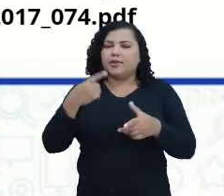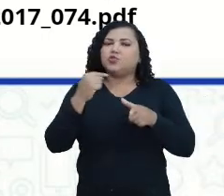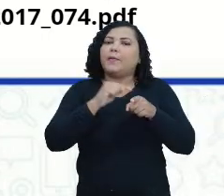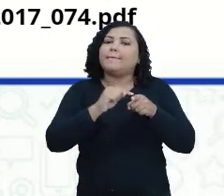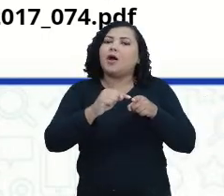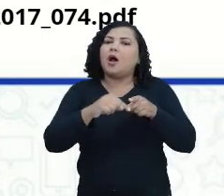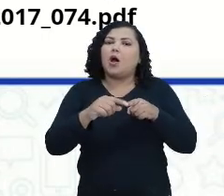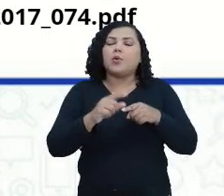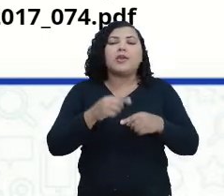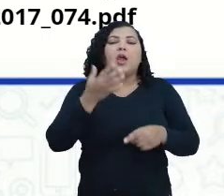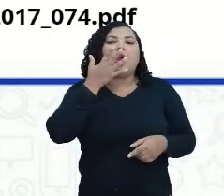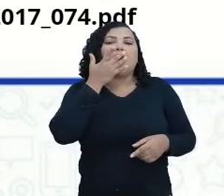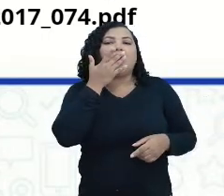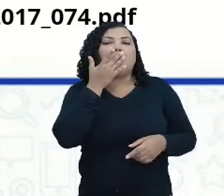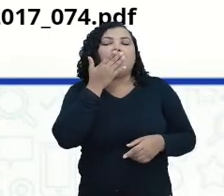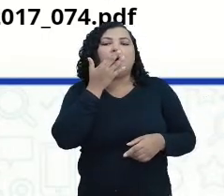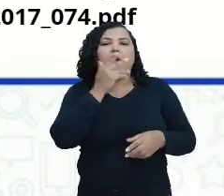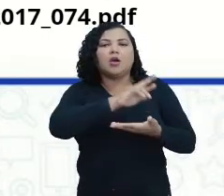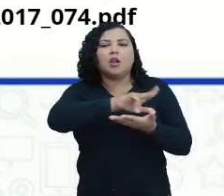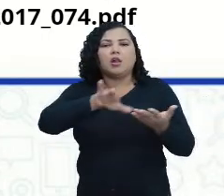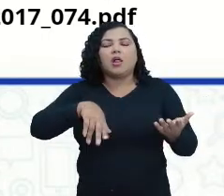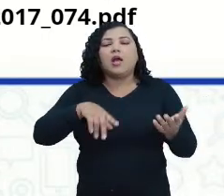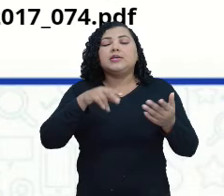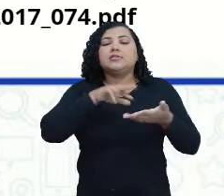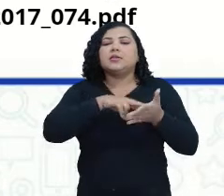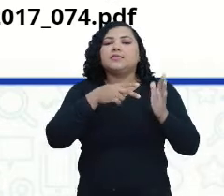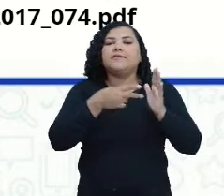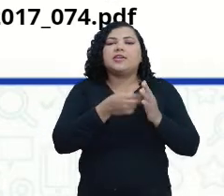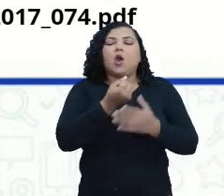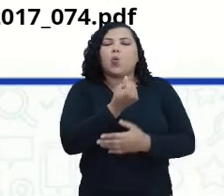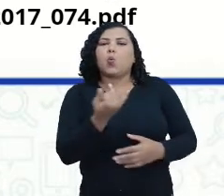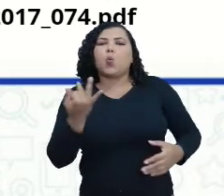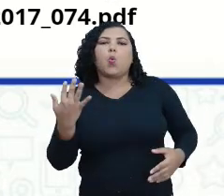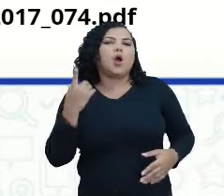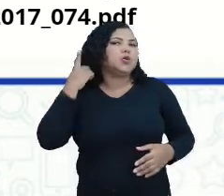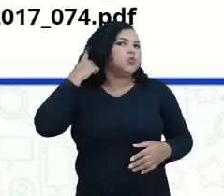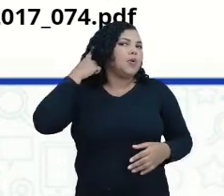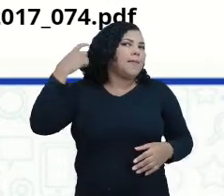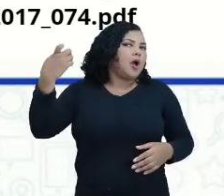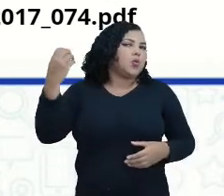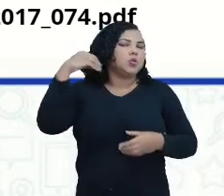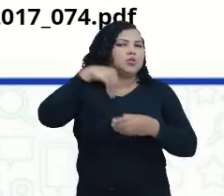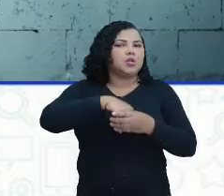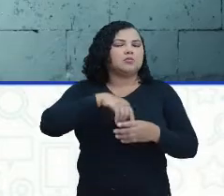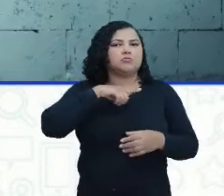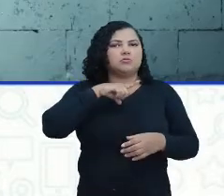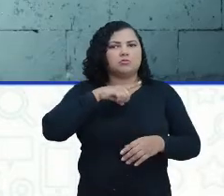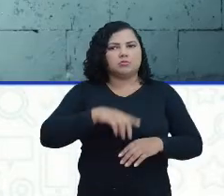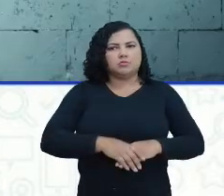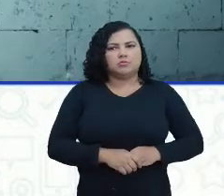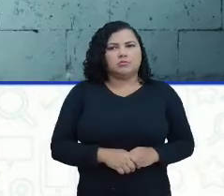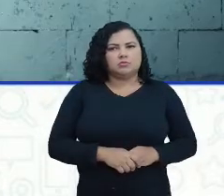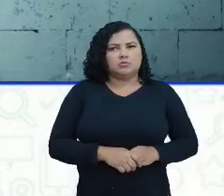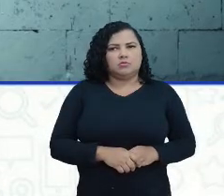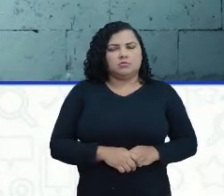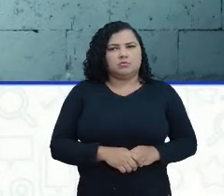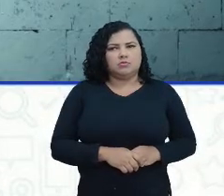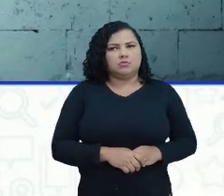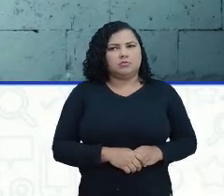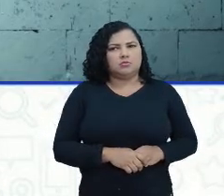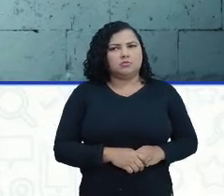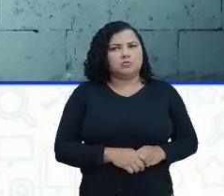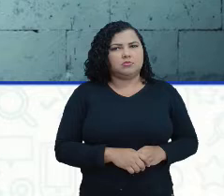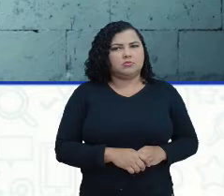de sons presentes. Aí ele está vendo mais a questão da quantidade do que da qualidade nesse mapa. E aí vamos